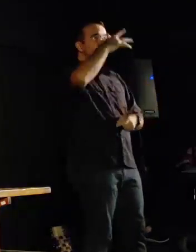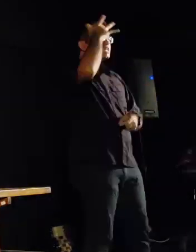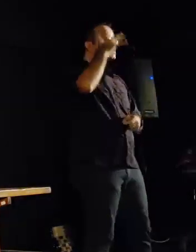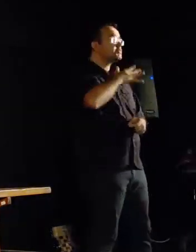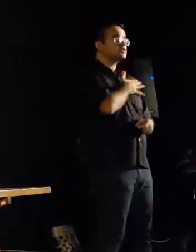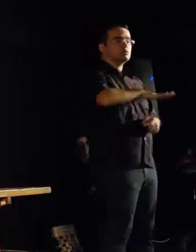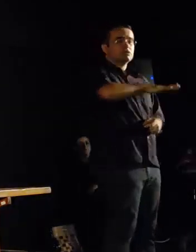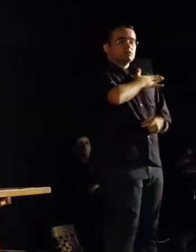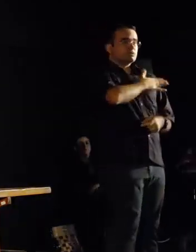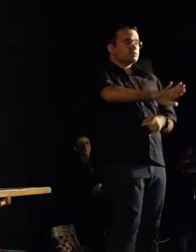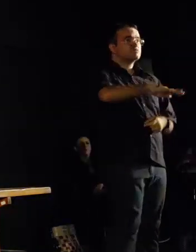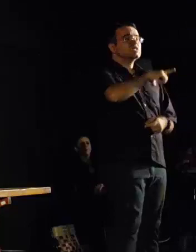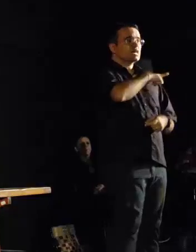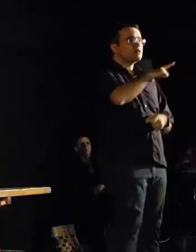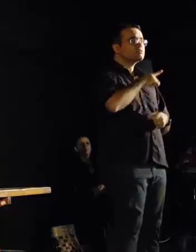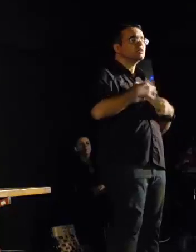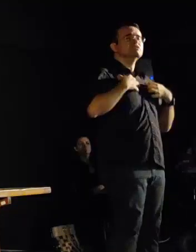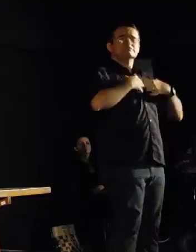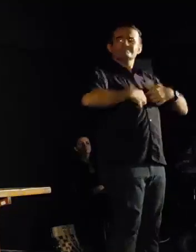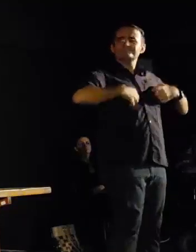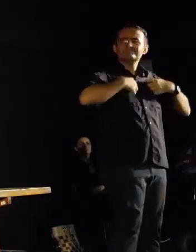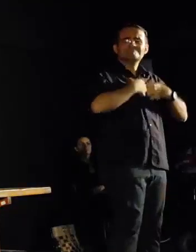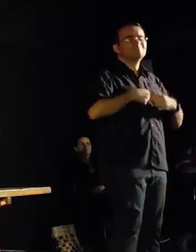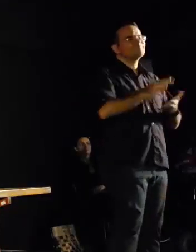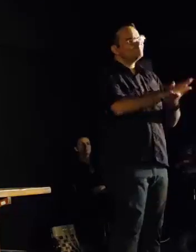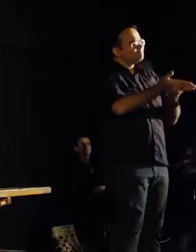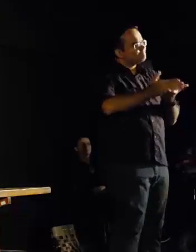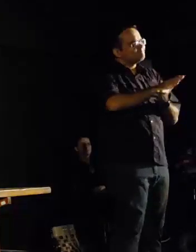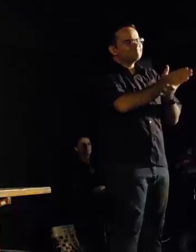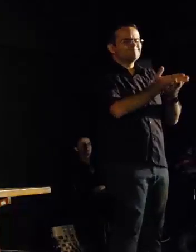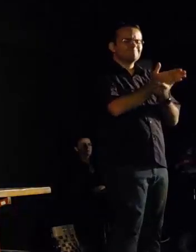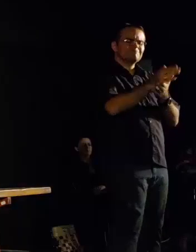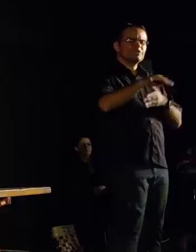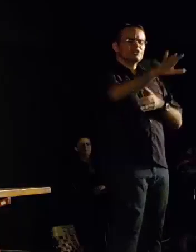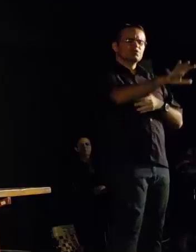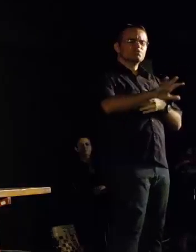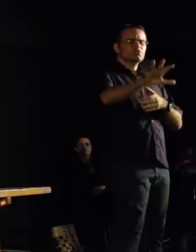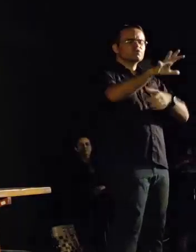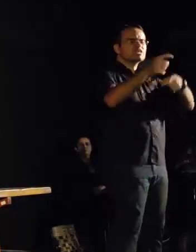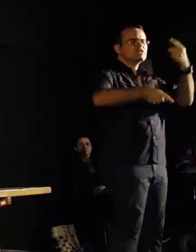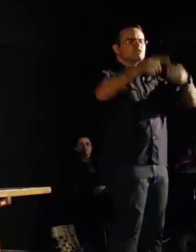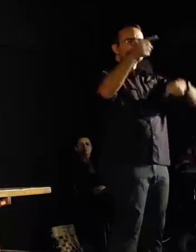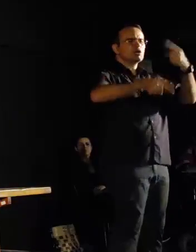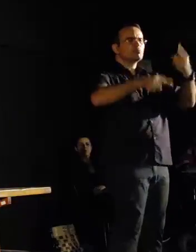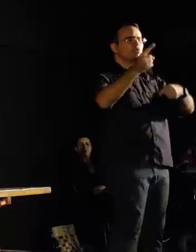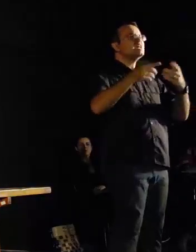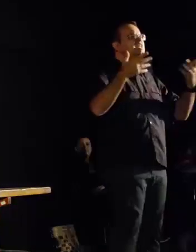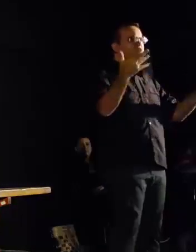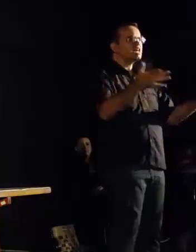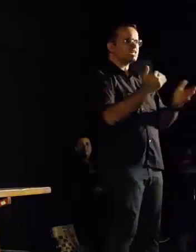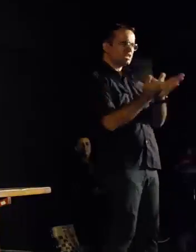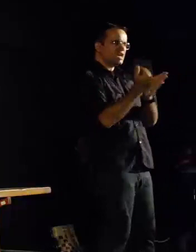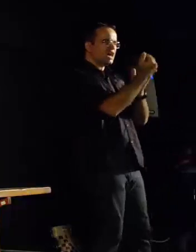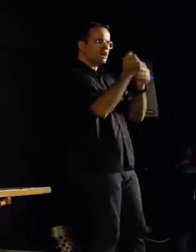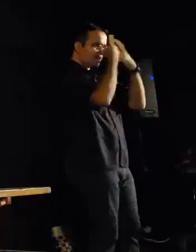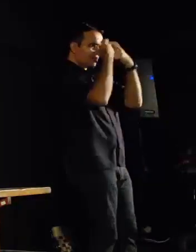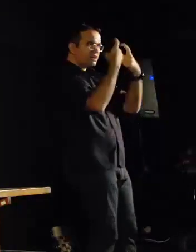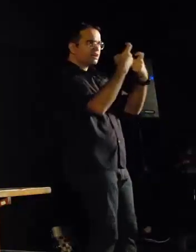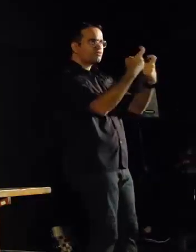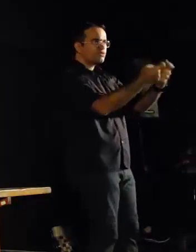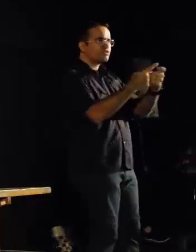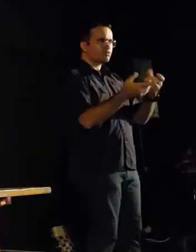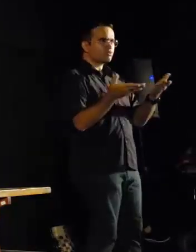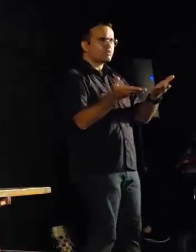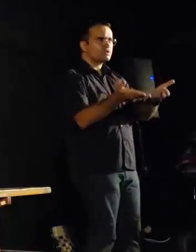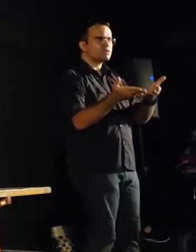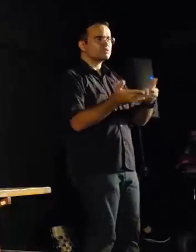e nós precisamos constituir uma composição possível com essas insatisfações que não seja o aumento dos abismos entre